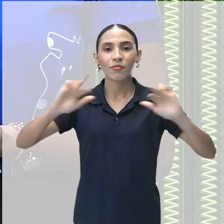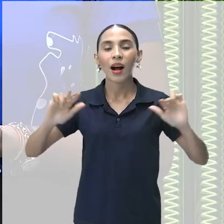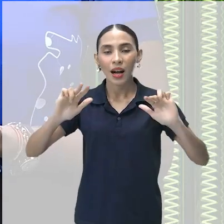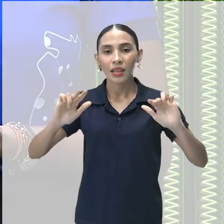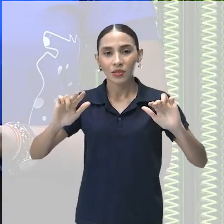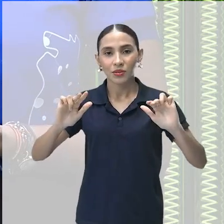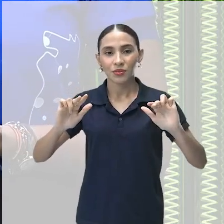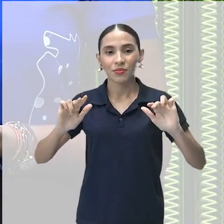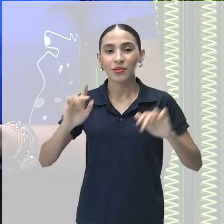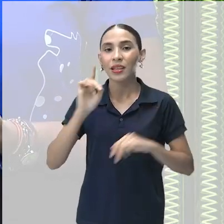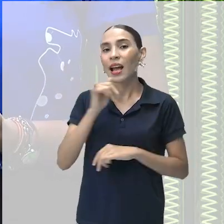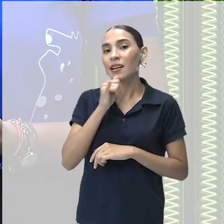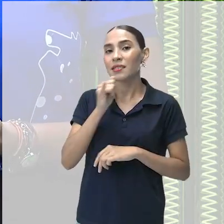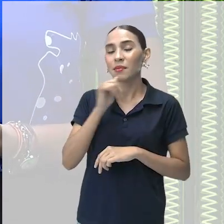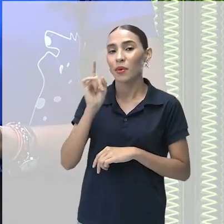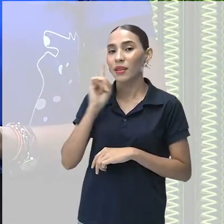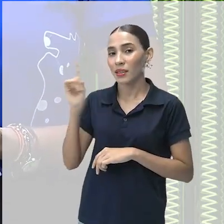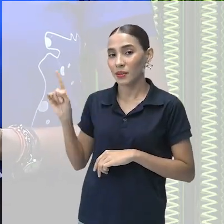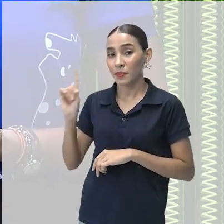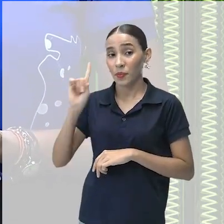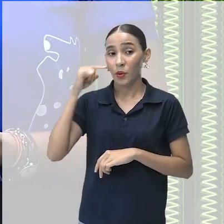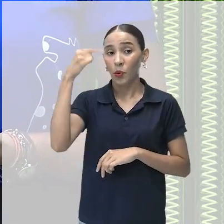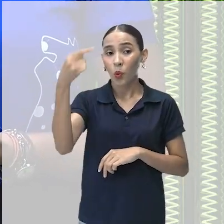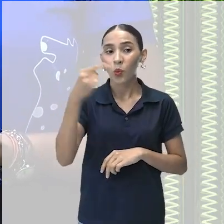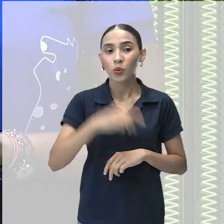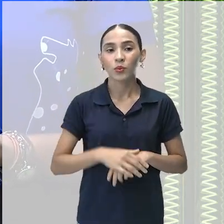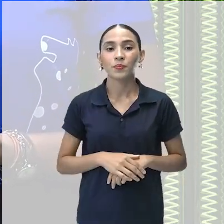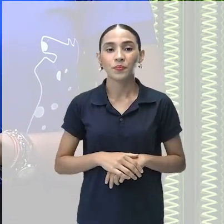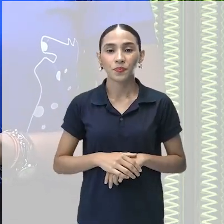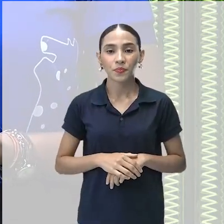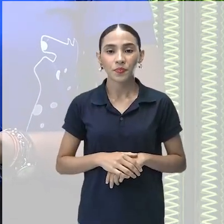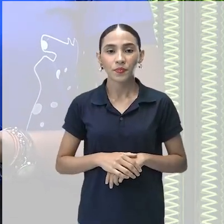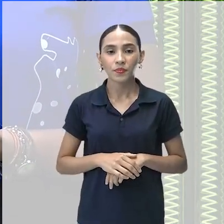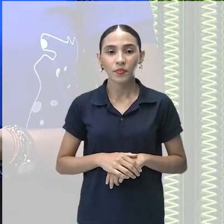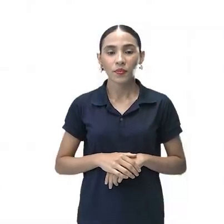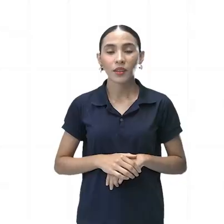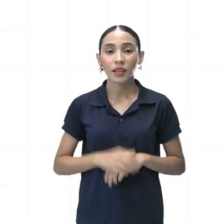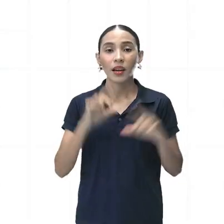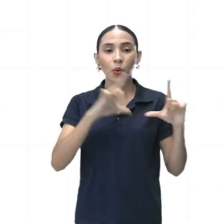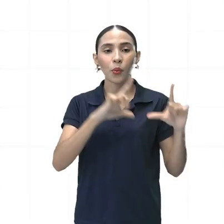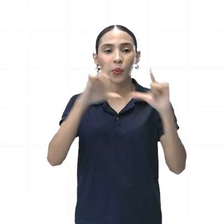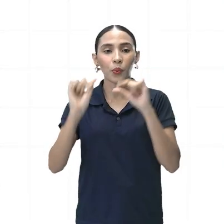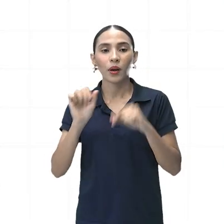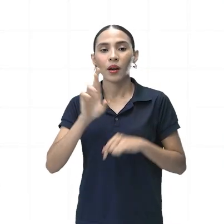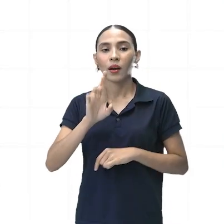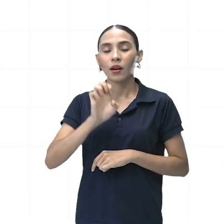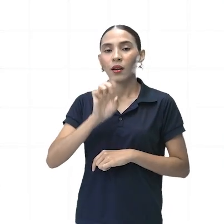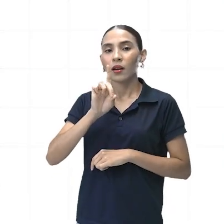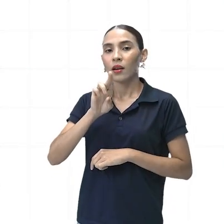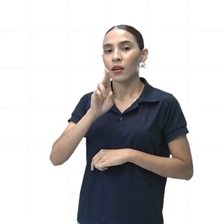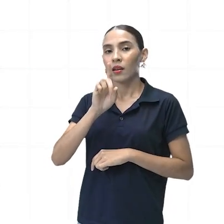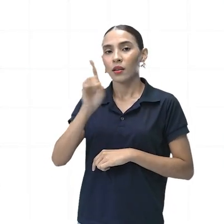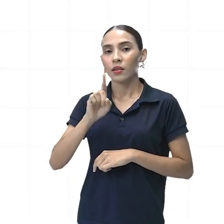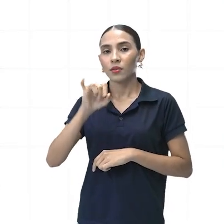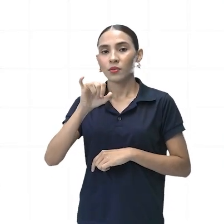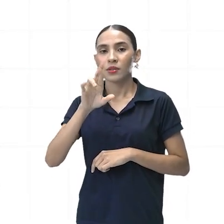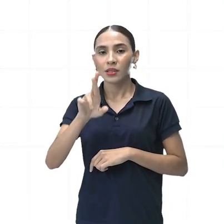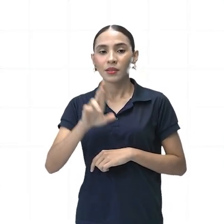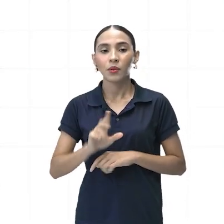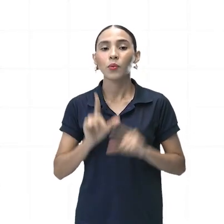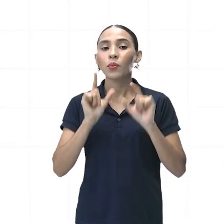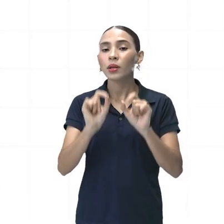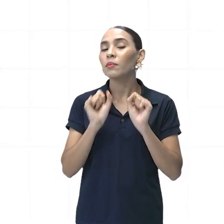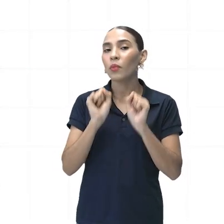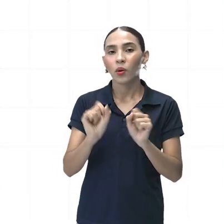as aqui descritas. Nosso próximo R é o R de reduzir. Nele, o que